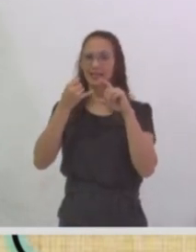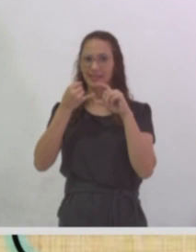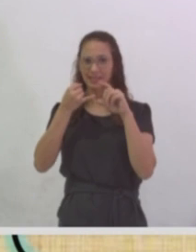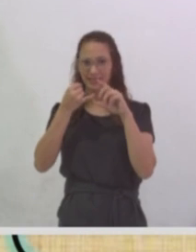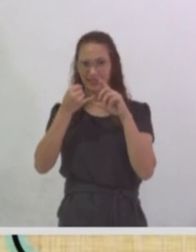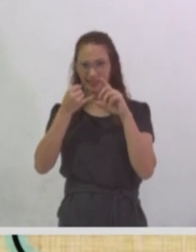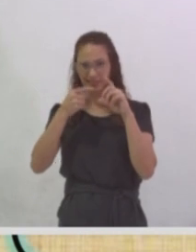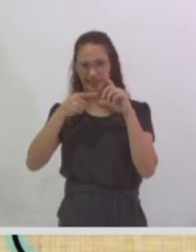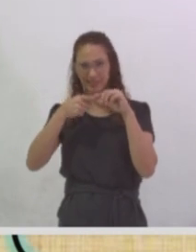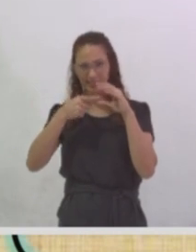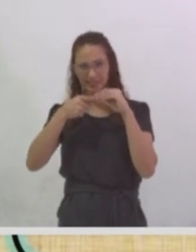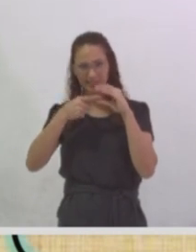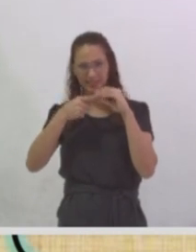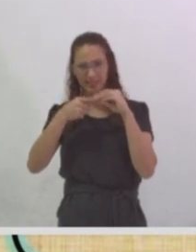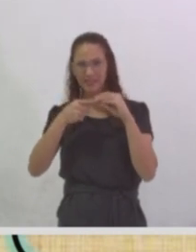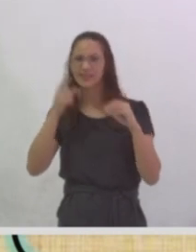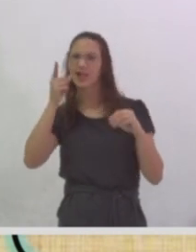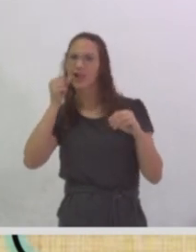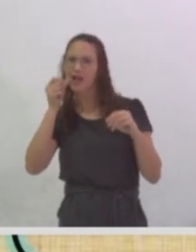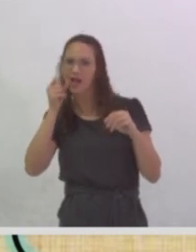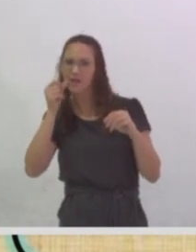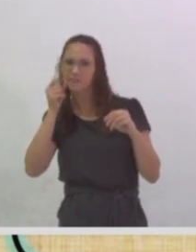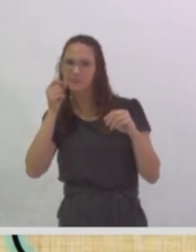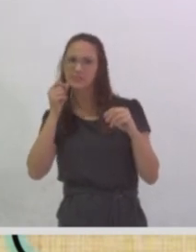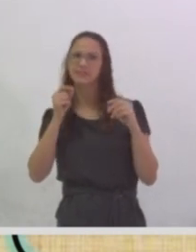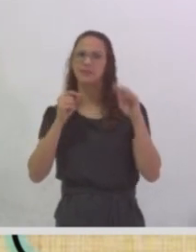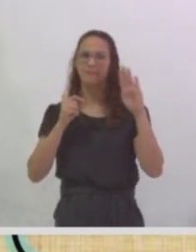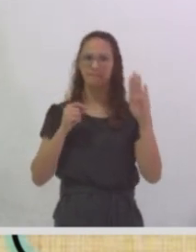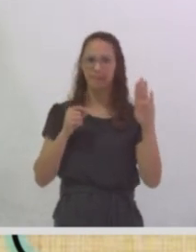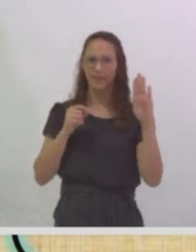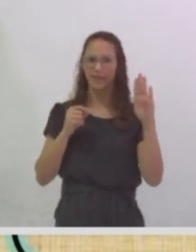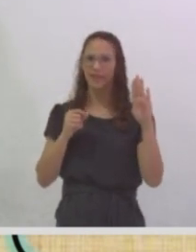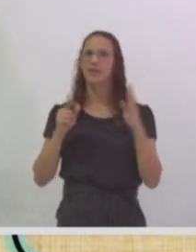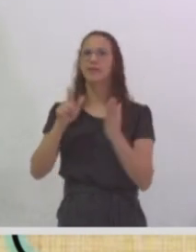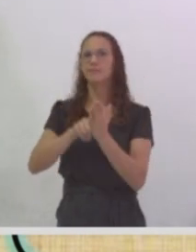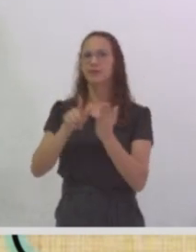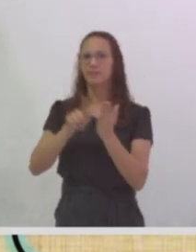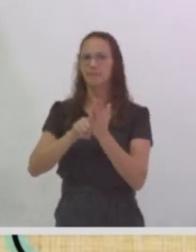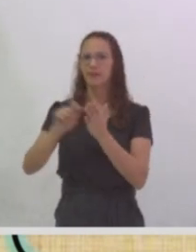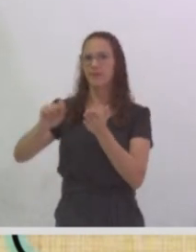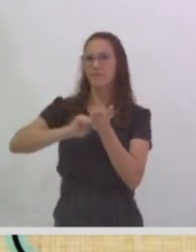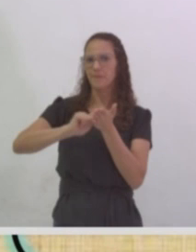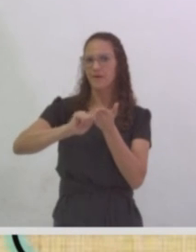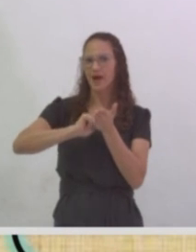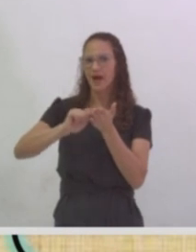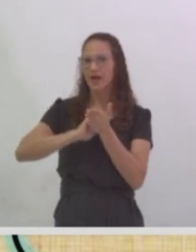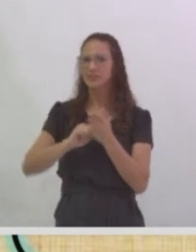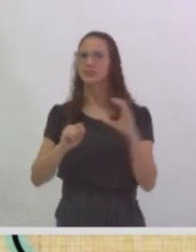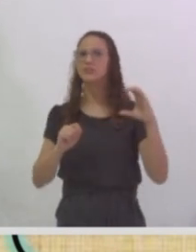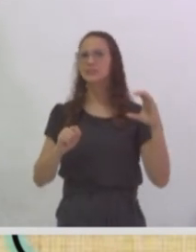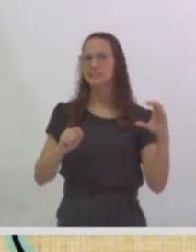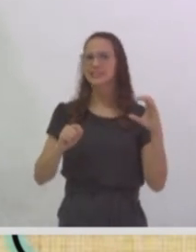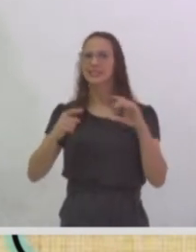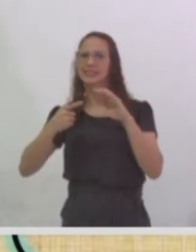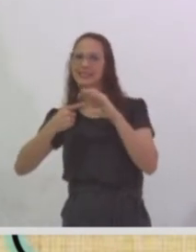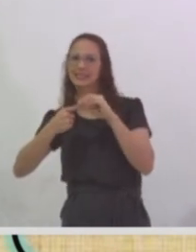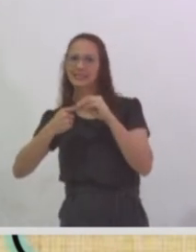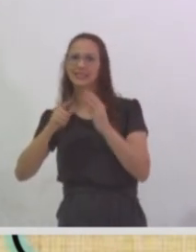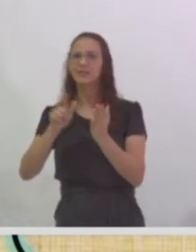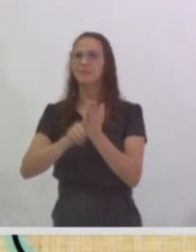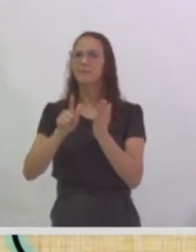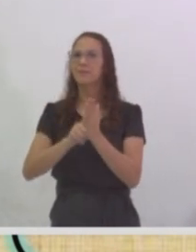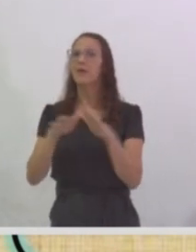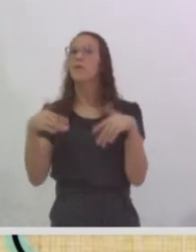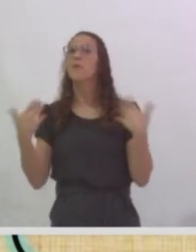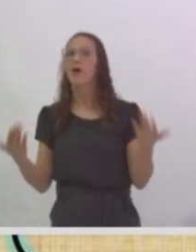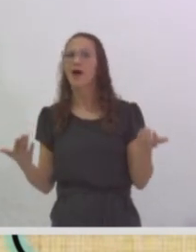uma pensada aí. Opa, o telefone não para de tocar. Vamos lá ver se tem alguém aqui para responder. Oi, bom dia.